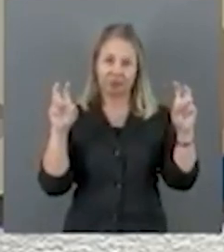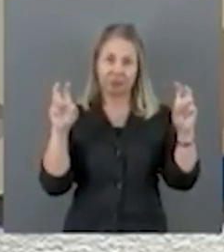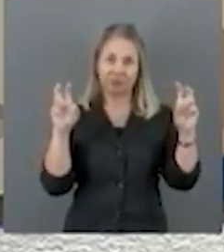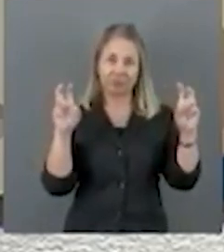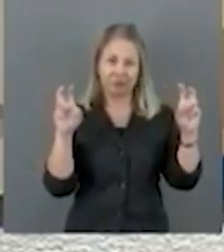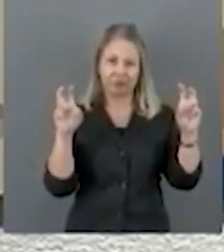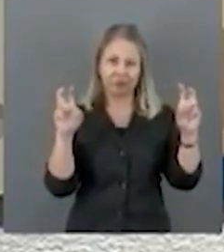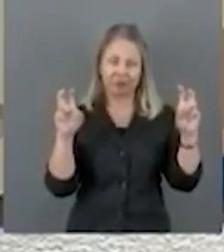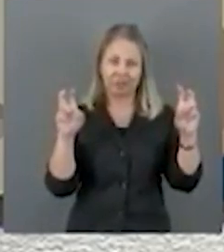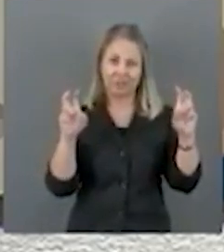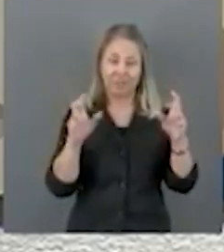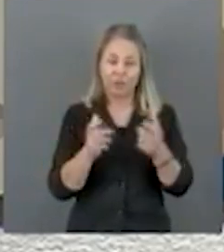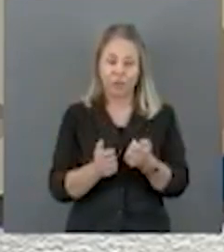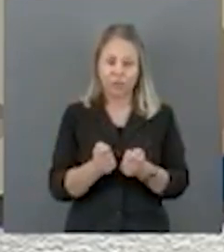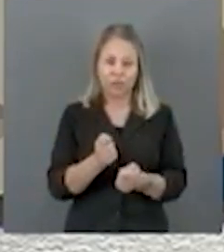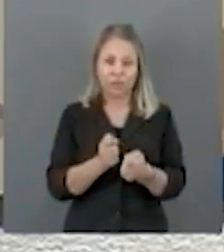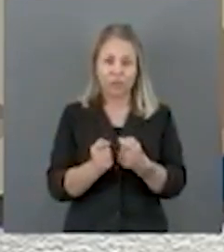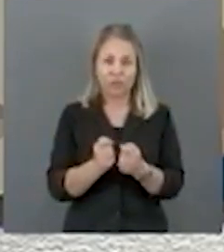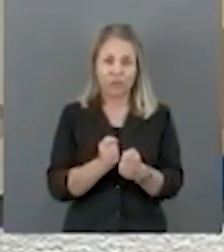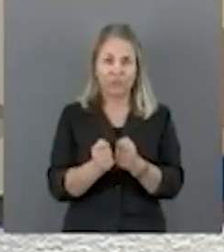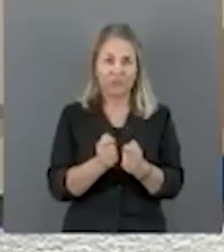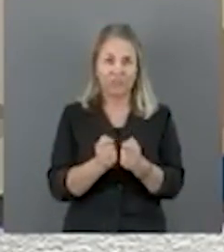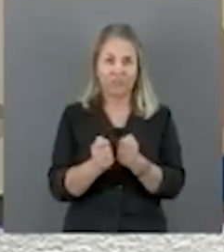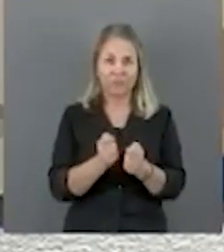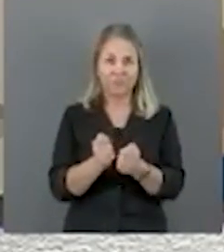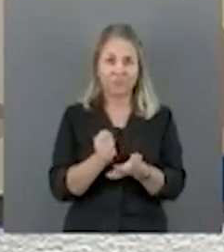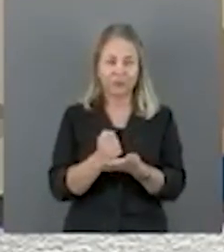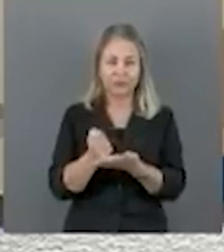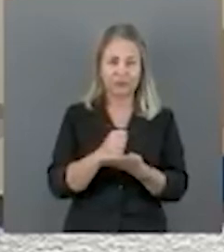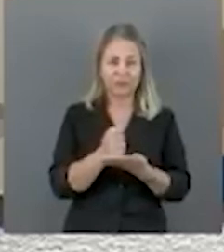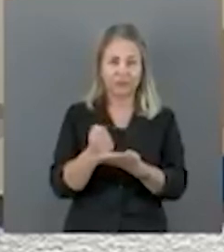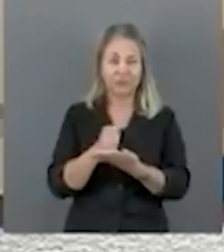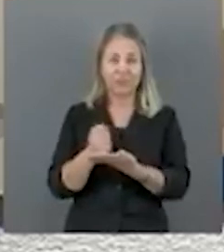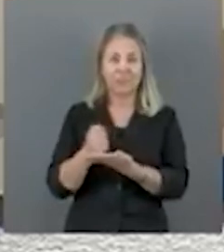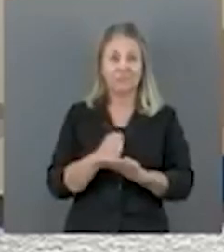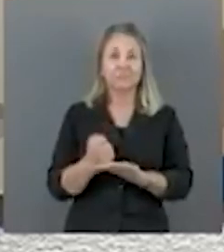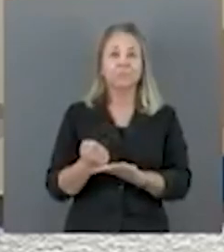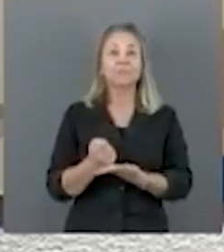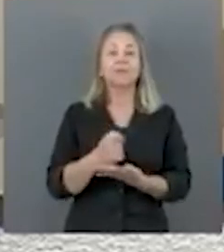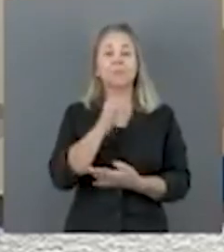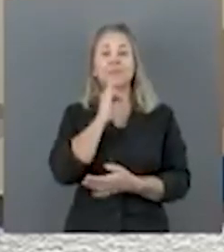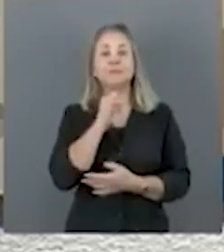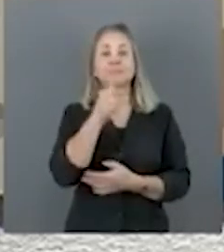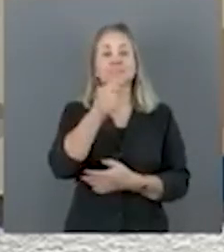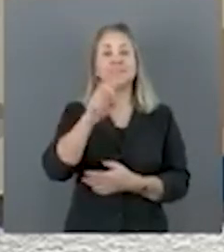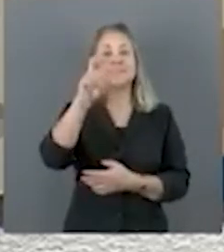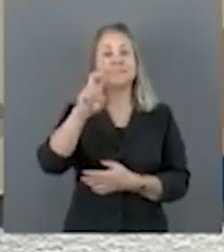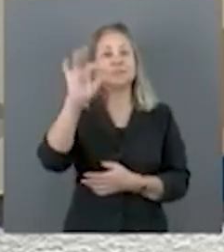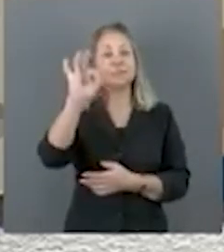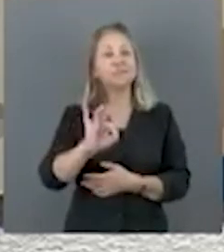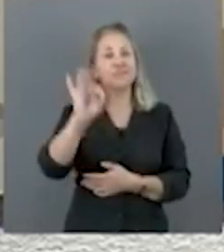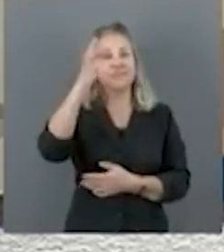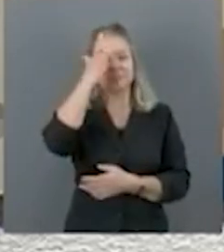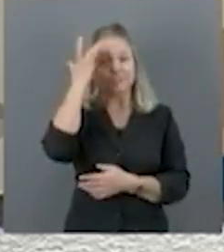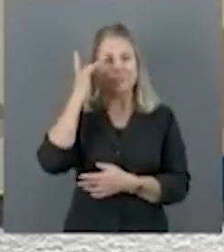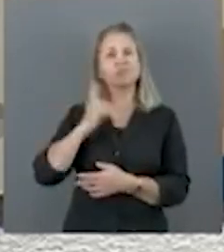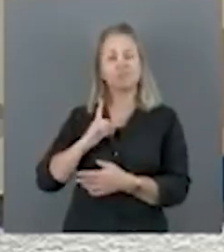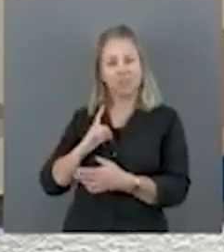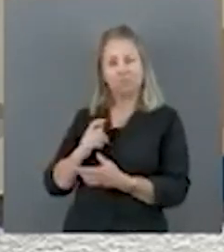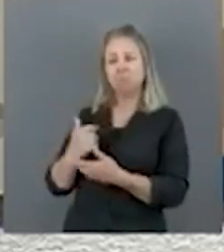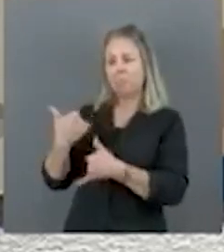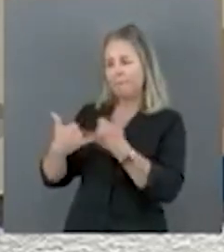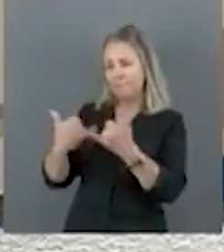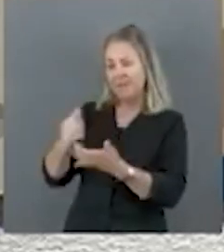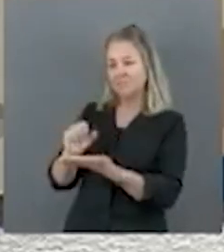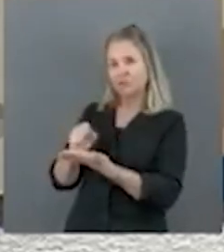dos videogames, né? Ou seja, 75%, eu fiquei estarrecido com esse número, 75% das pessoas no Brasil jogam videogame.